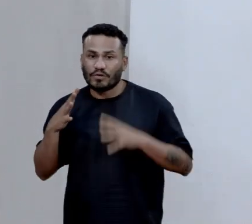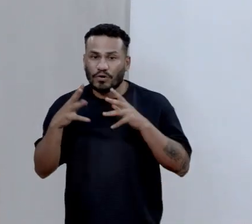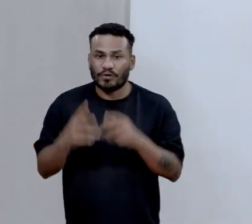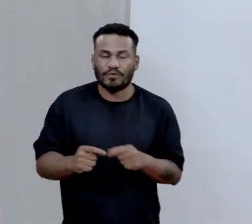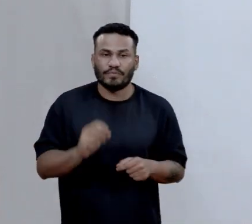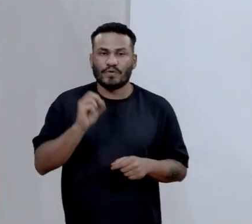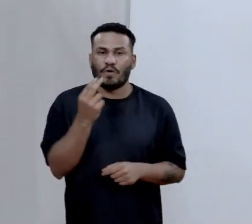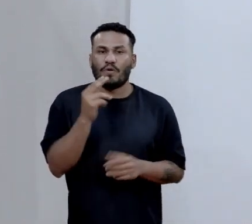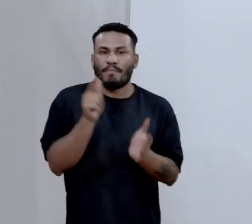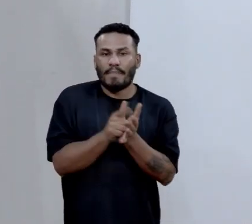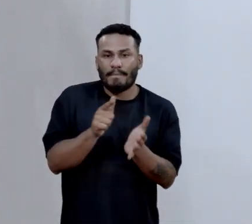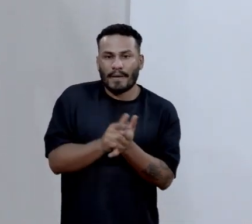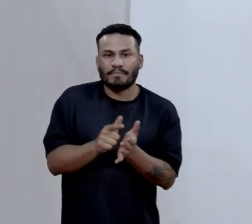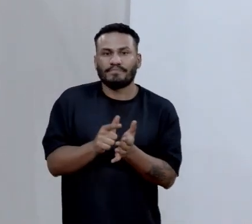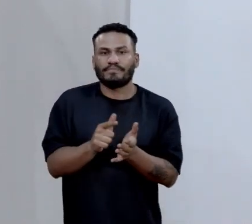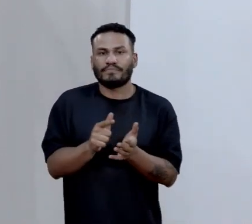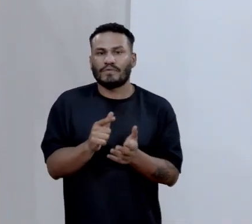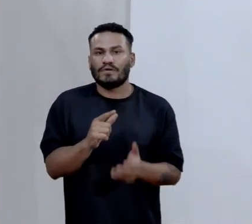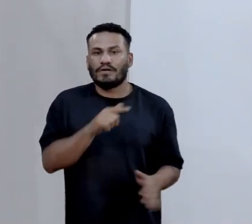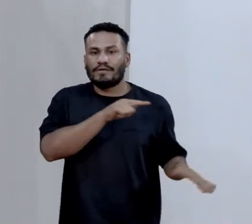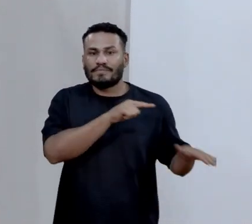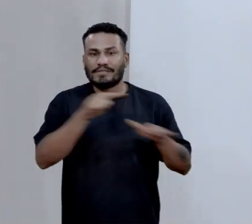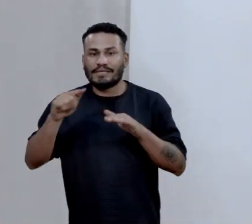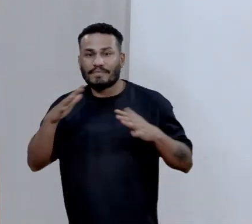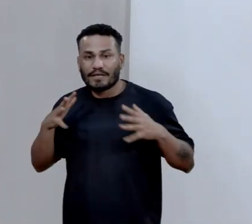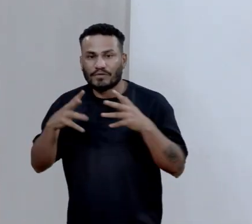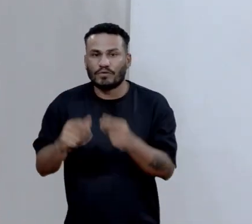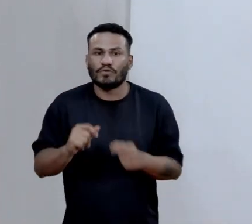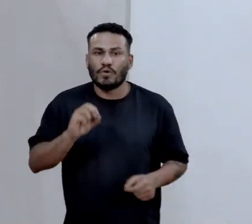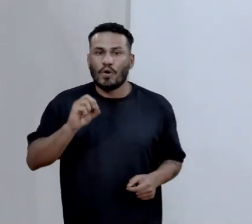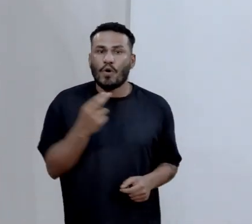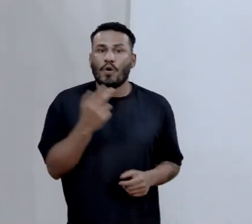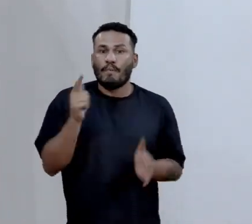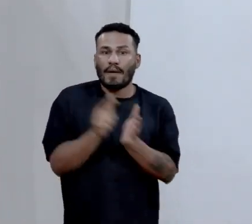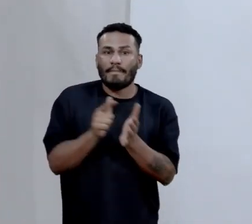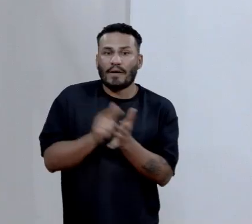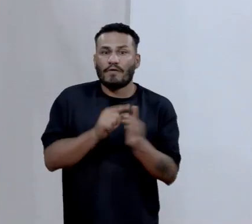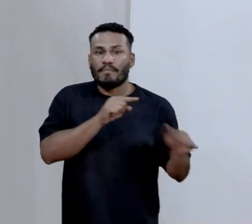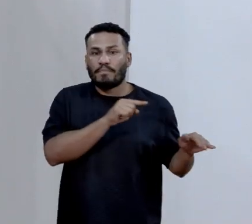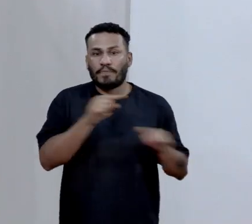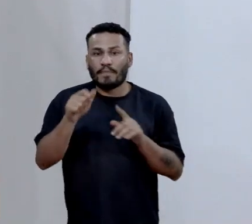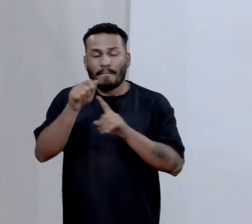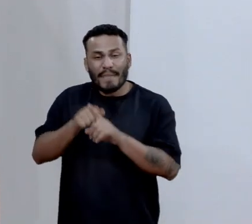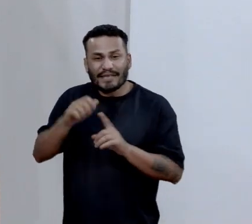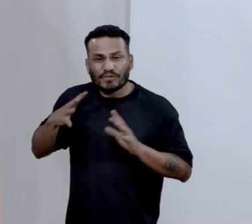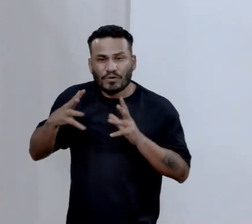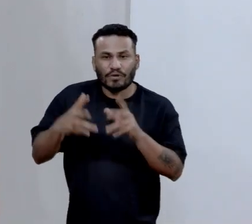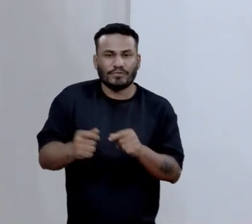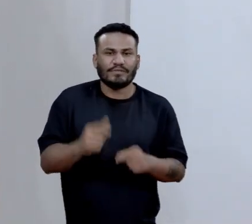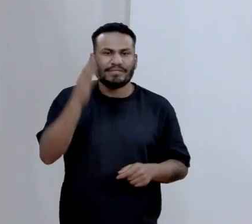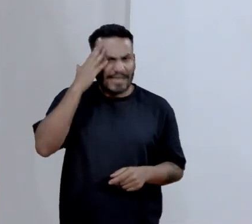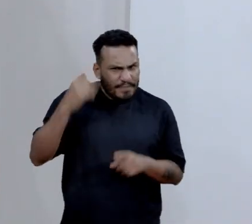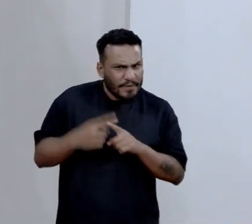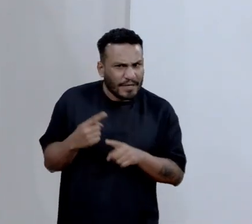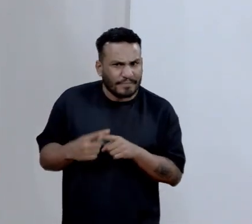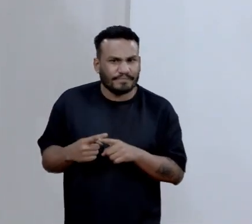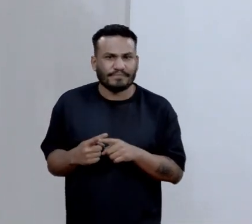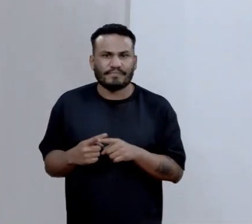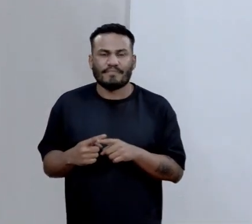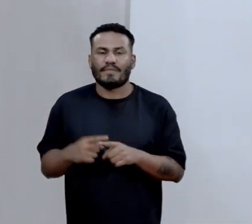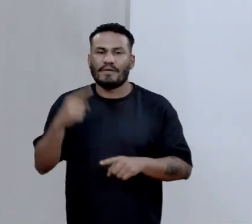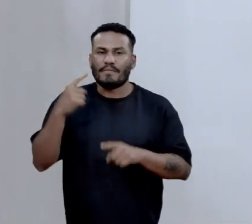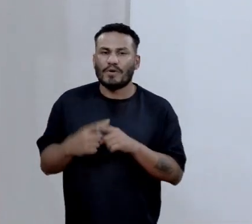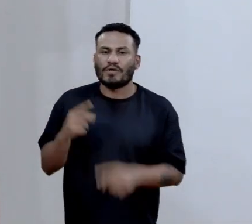ou talvez um bilhete com validade para uma semana inteira, ou talvez um bilhete com validade para um mês inteiro. Sabe por quê?